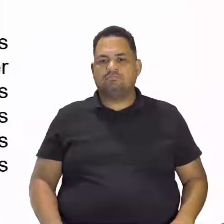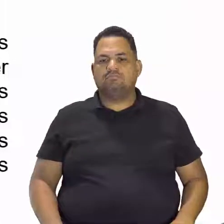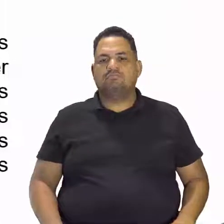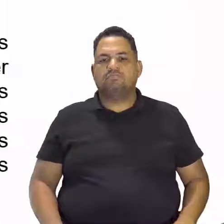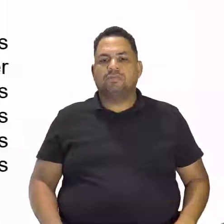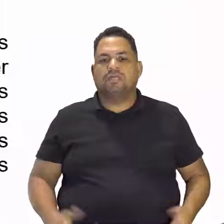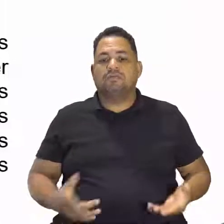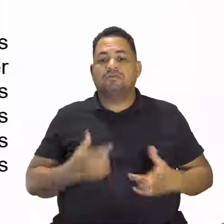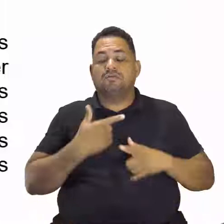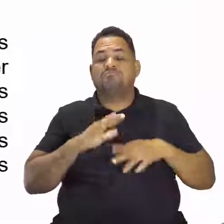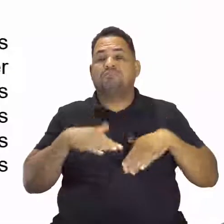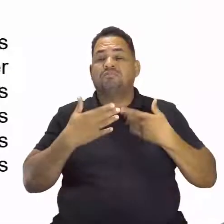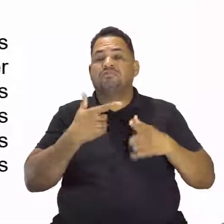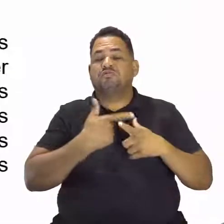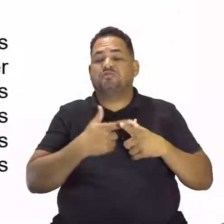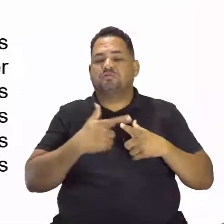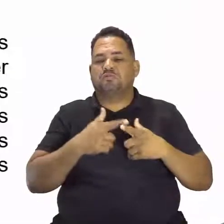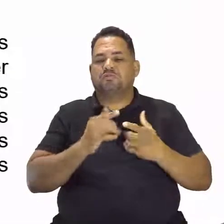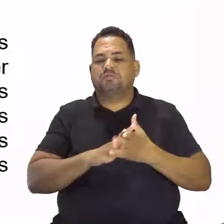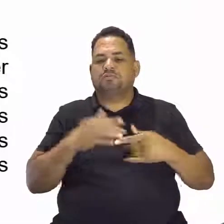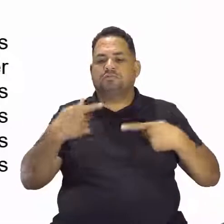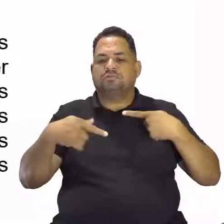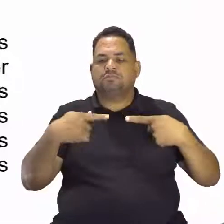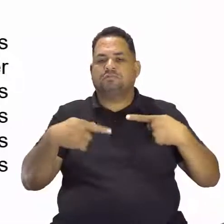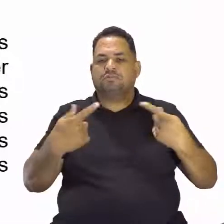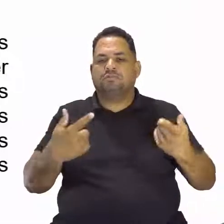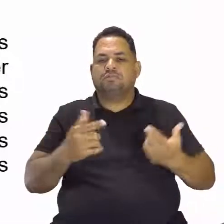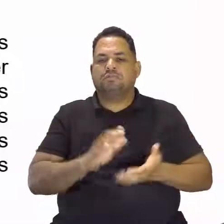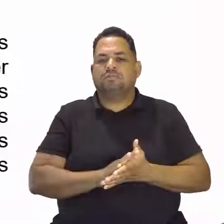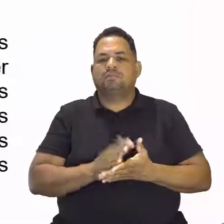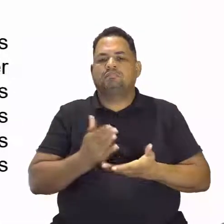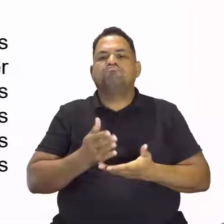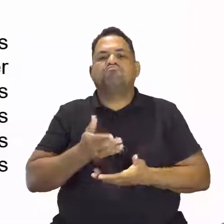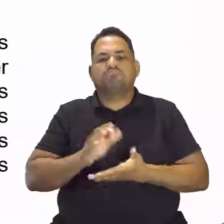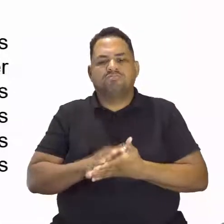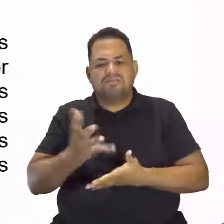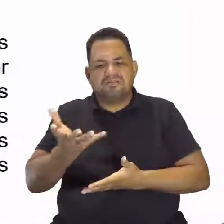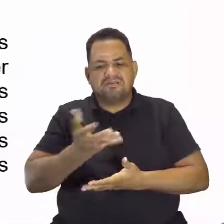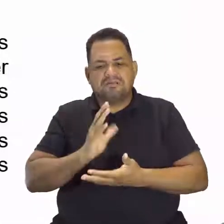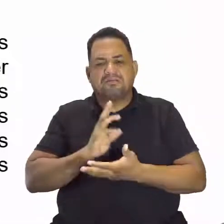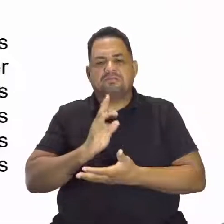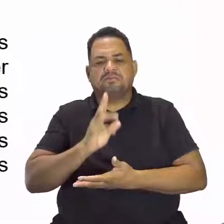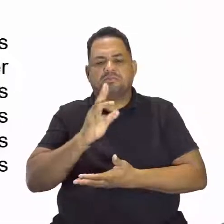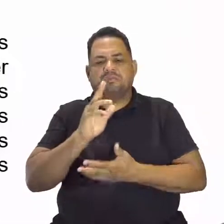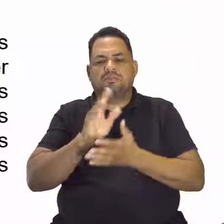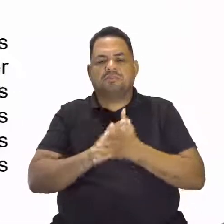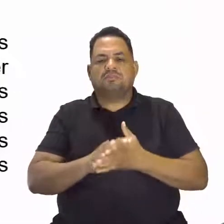gargalos que existem sobre as políticas que insistem em permanecer na Amazônia.